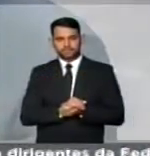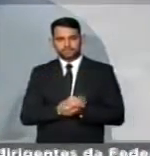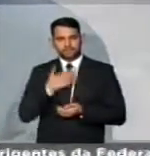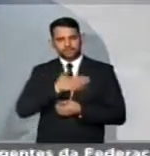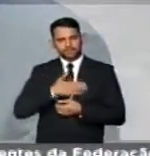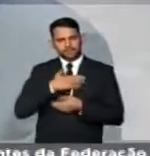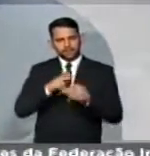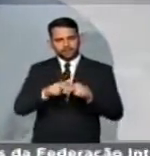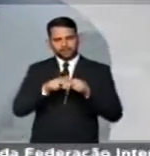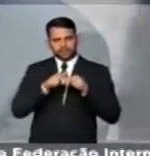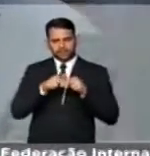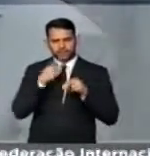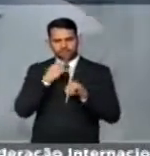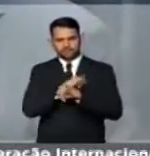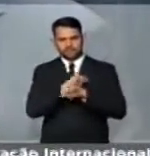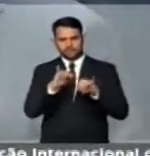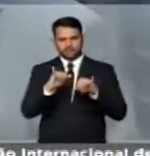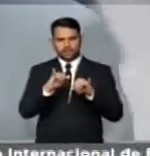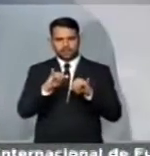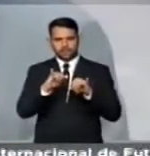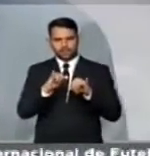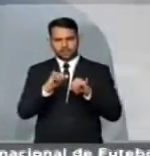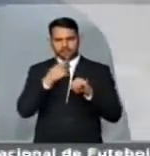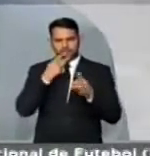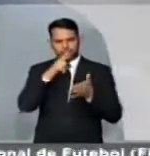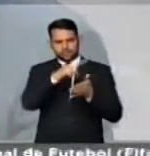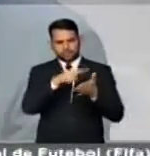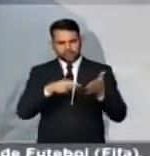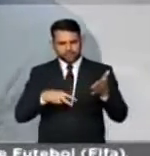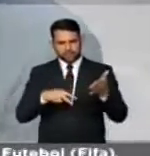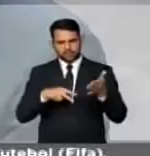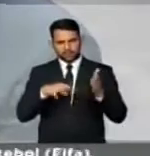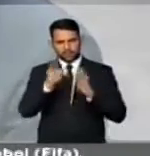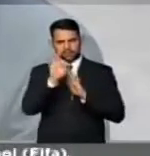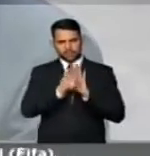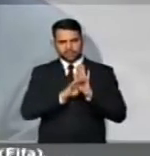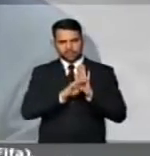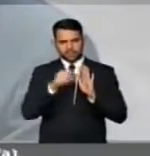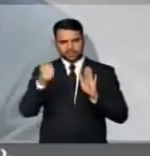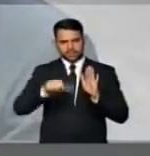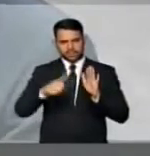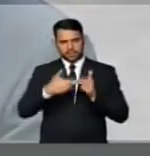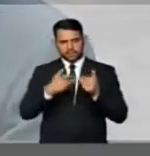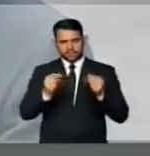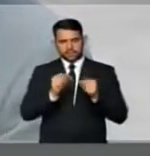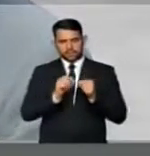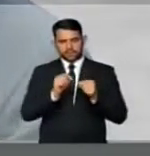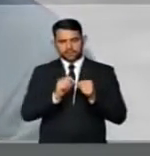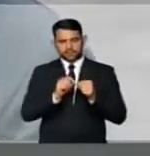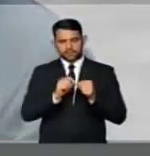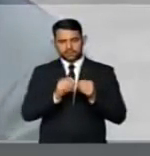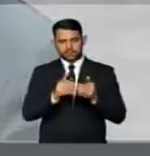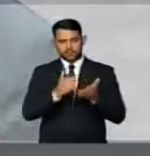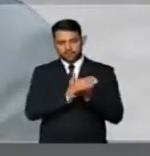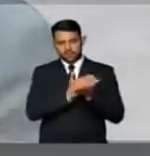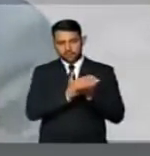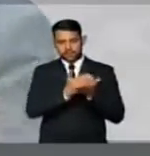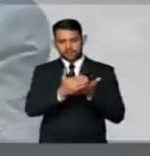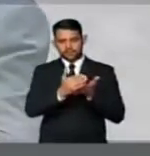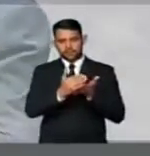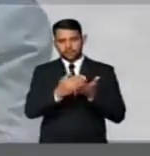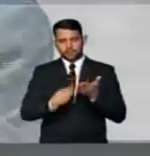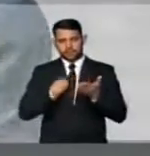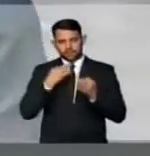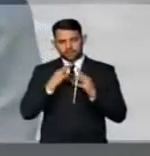eu quero apenas agregar, inclusive dando como lido um texto de análise dessa conjuntura de recomeço, que